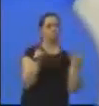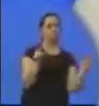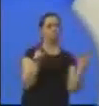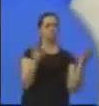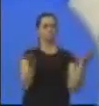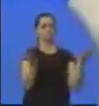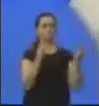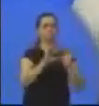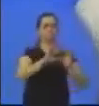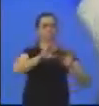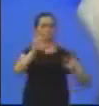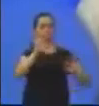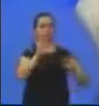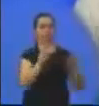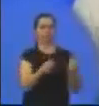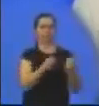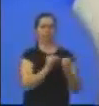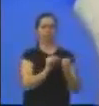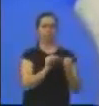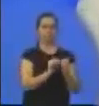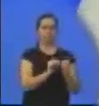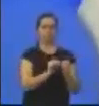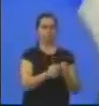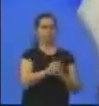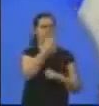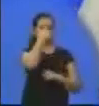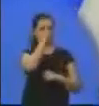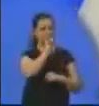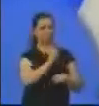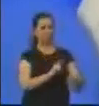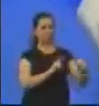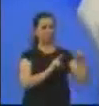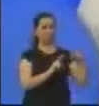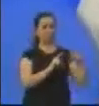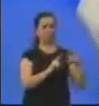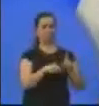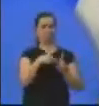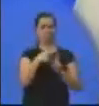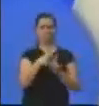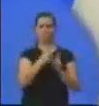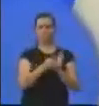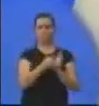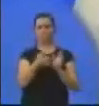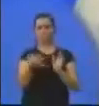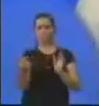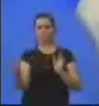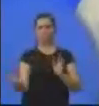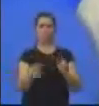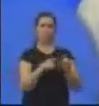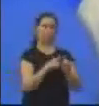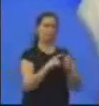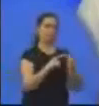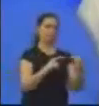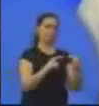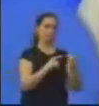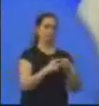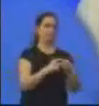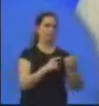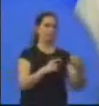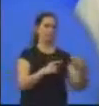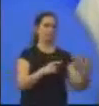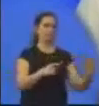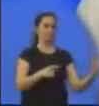agora o que acontece. Quando o x vai para mais infinito ou para menos infinito, o que acontece com o nosso 1 sobre